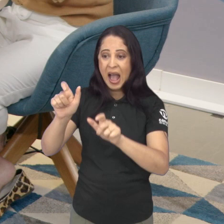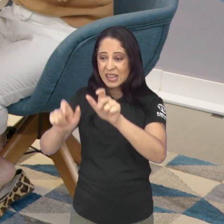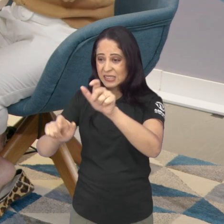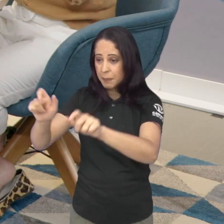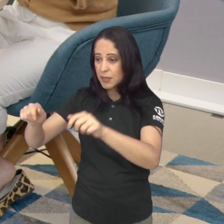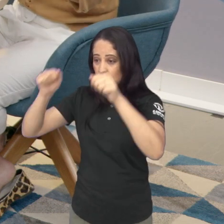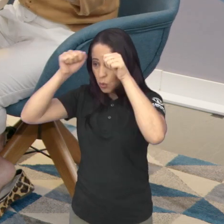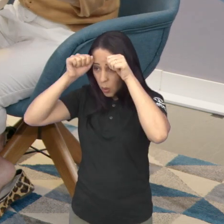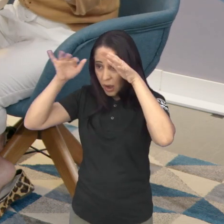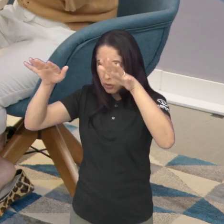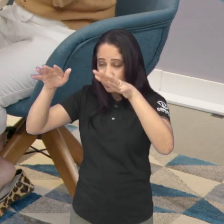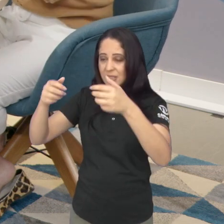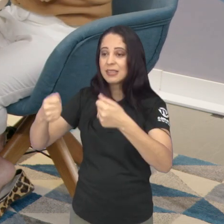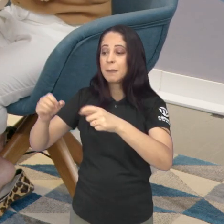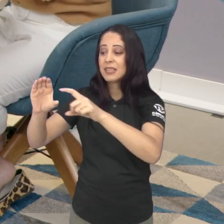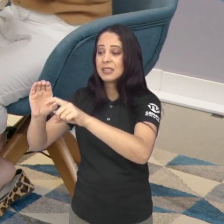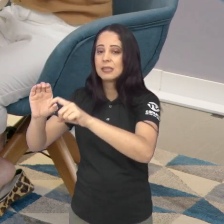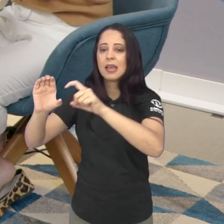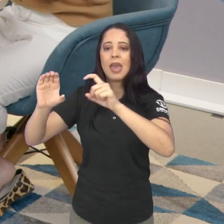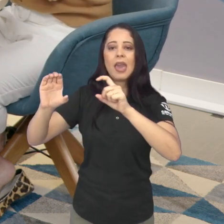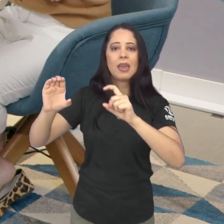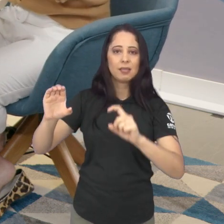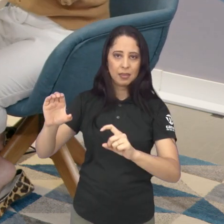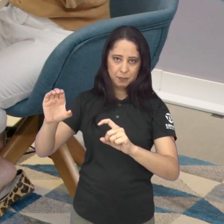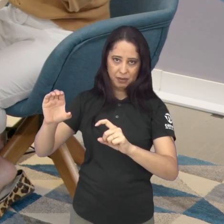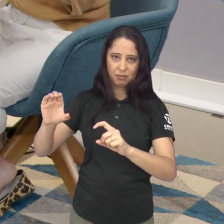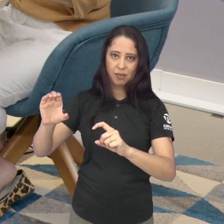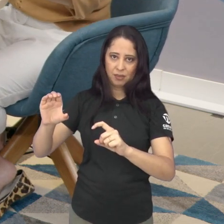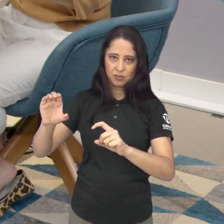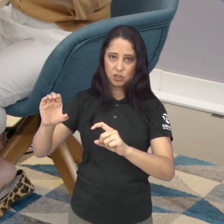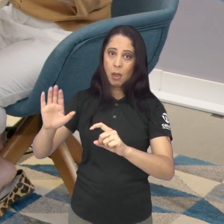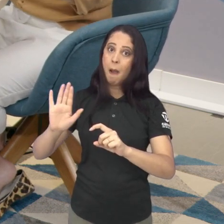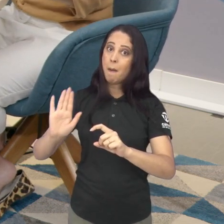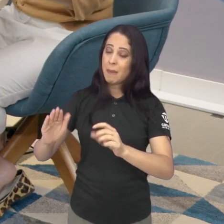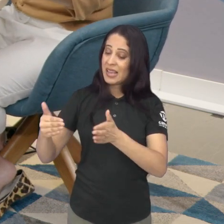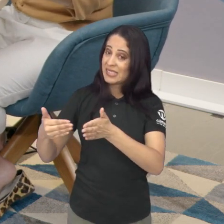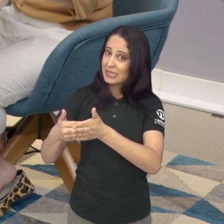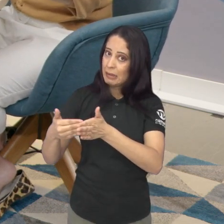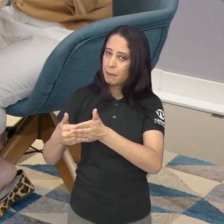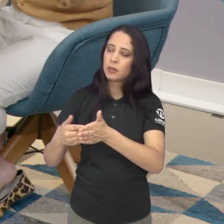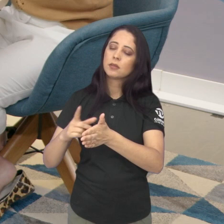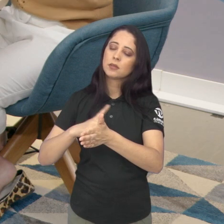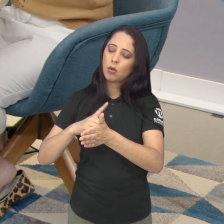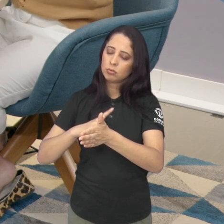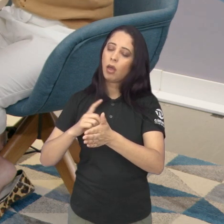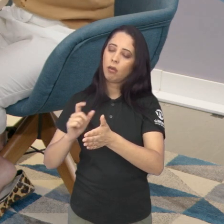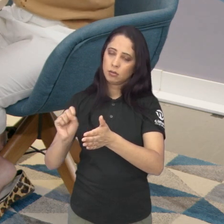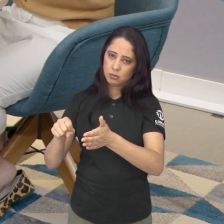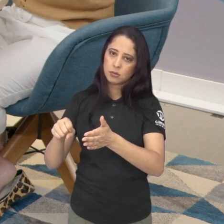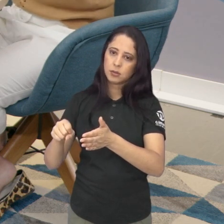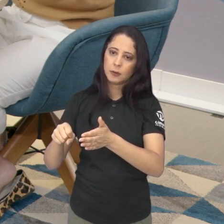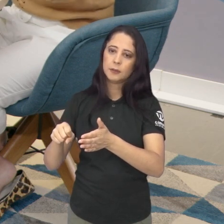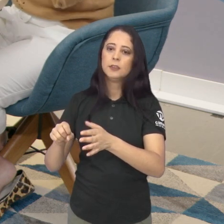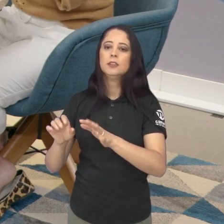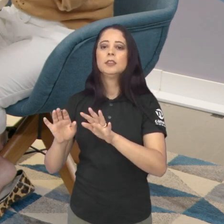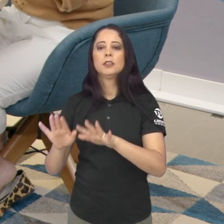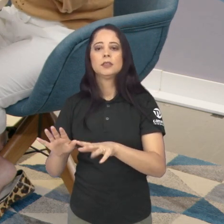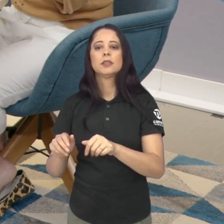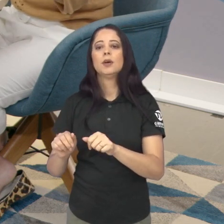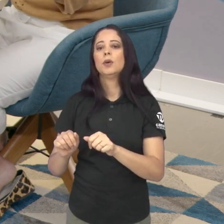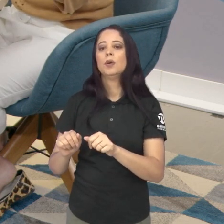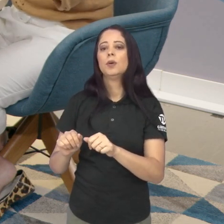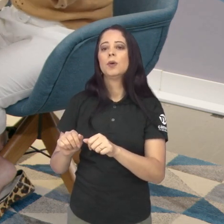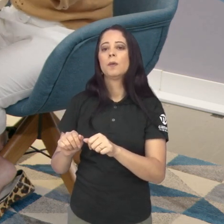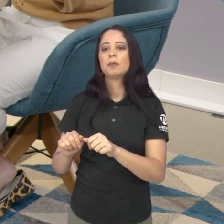autista uma independência, uma autonomia dentro do que ele vai conseguir, né? Então, a gente...